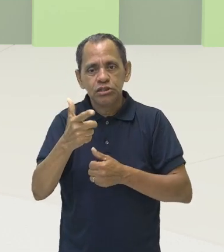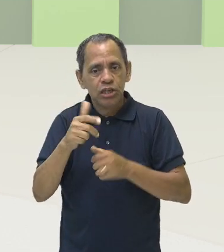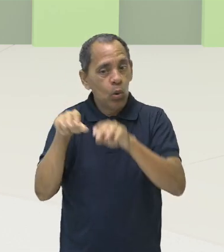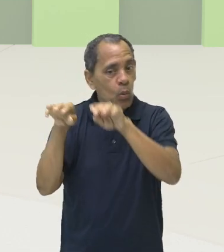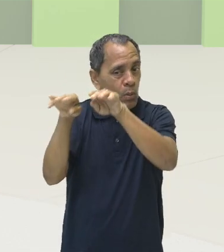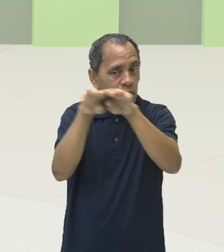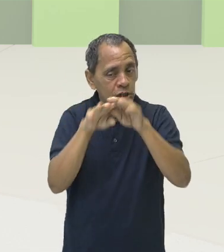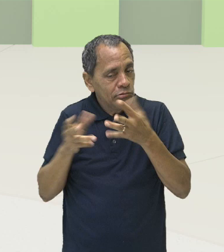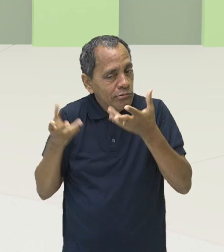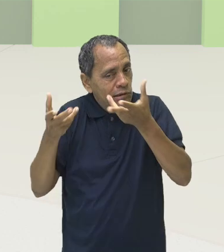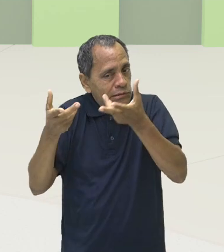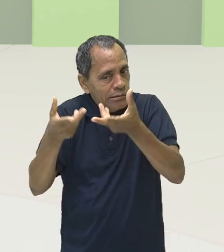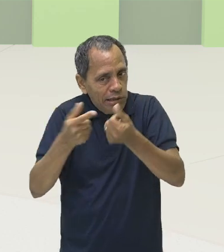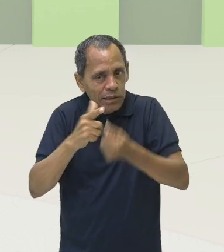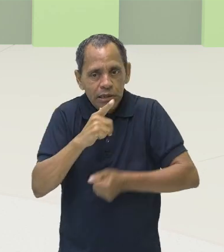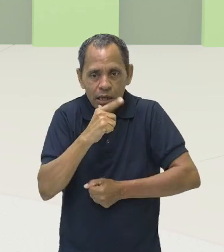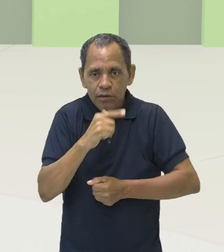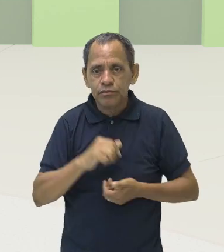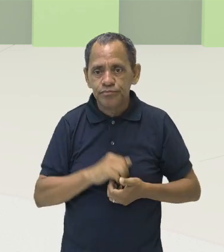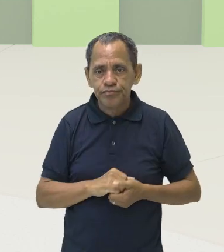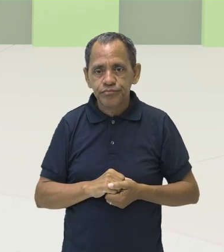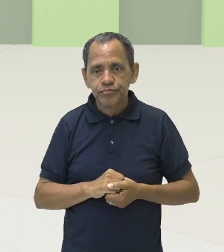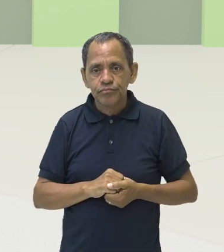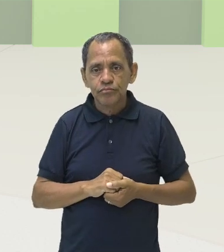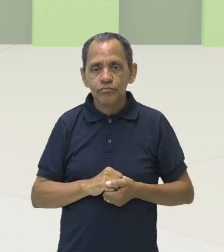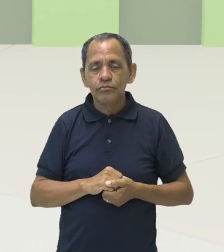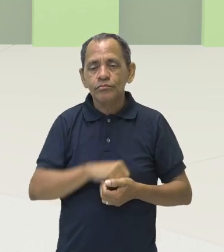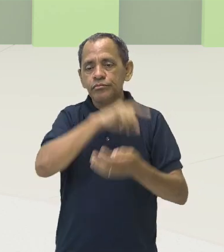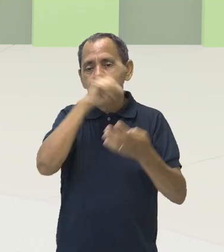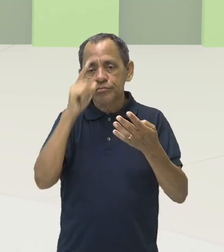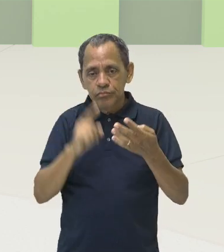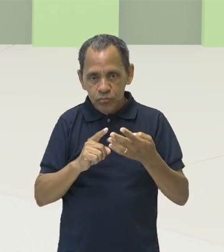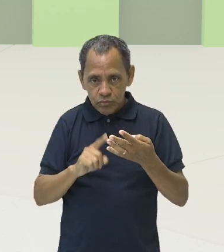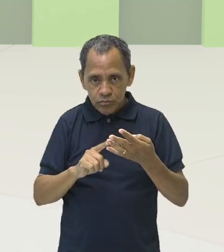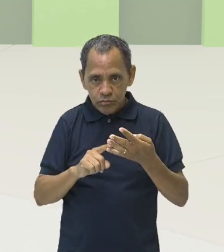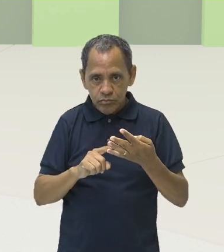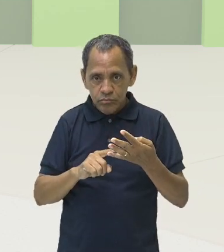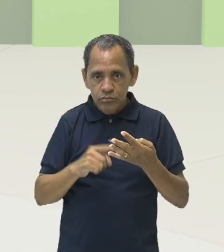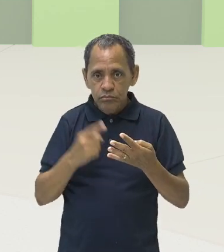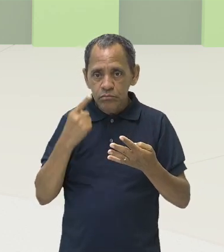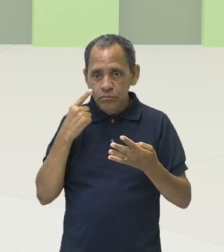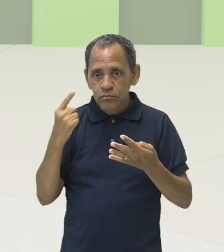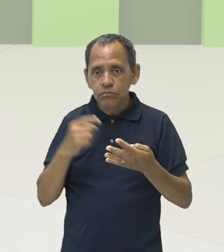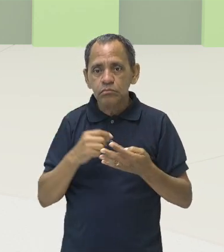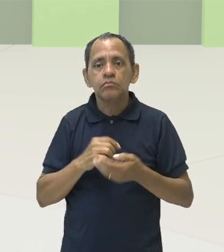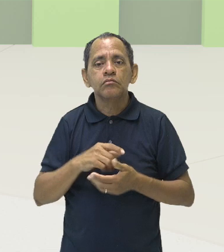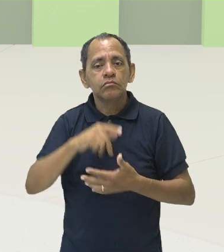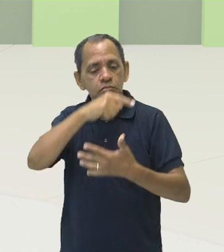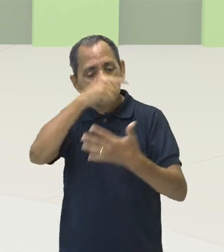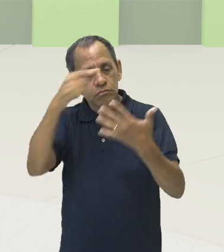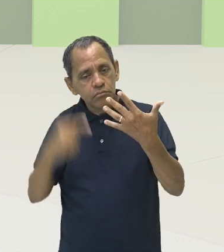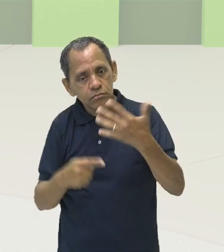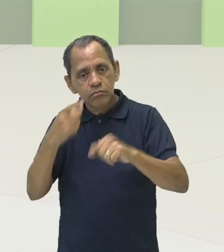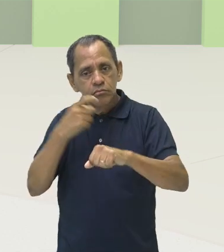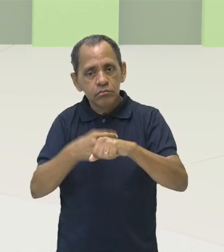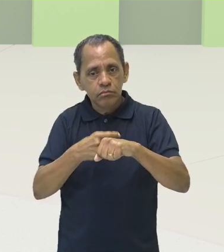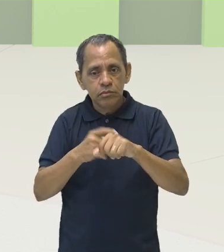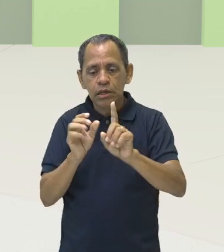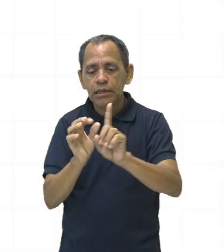de qualidade da água, certo? Um outro padrão também, aqui o de parâmetros físicos,